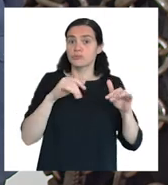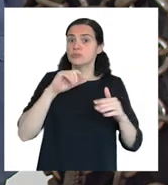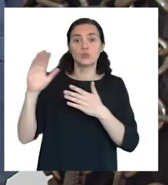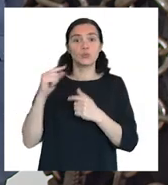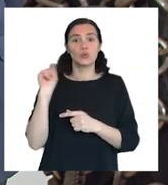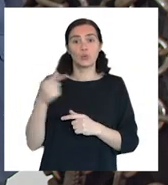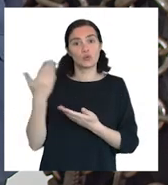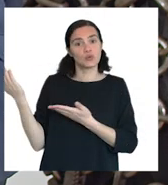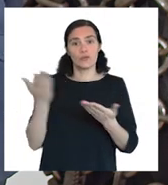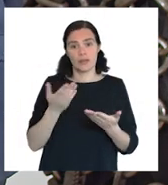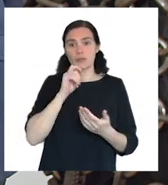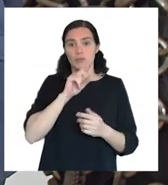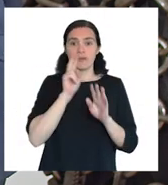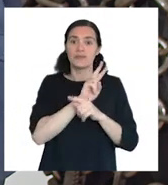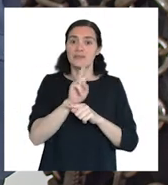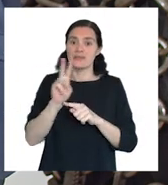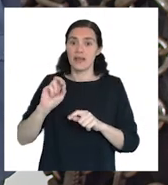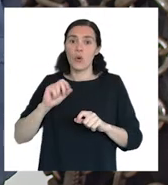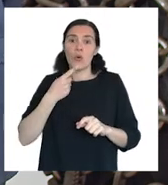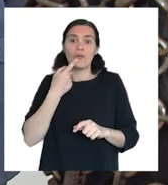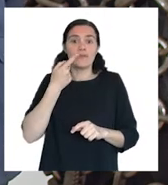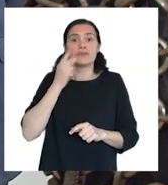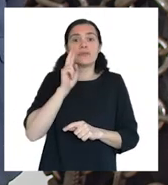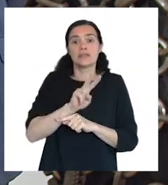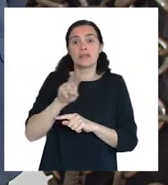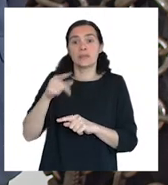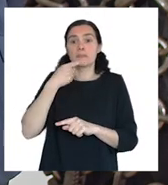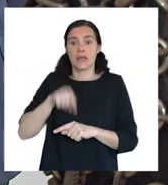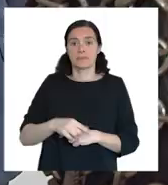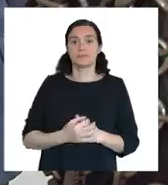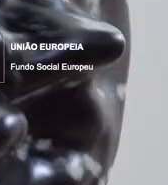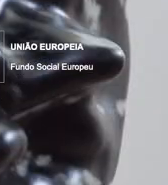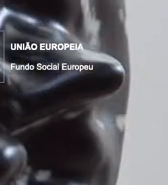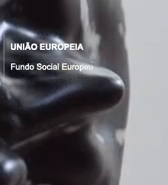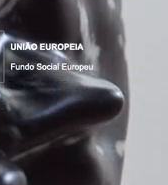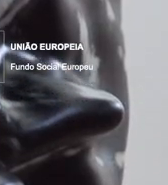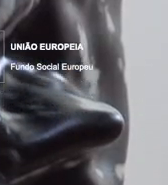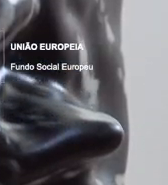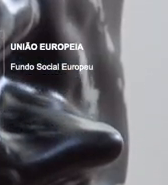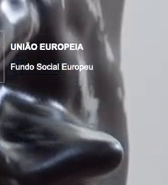público e, portanto, estão todos convidados a vir visitá-la ou revisitá-la.